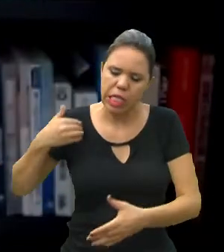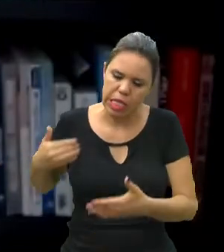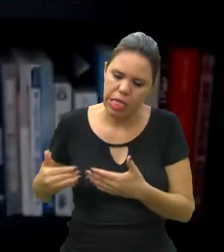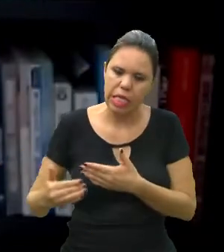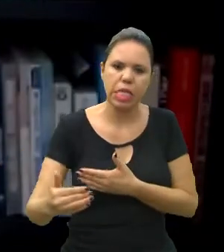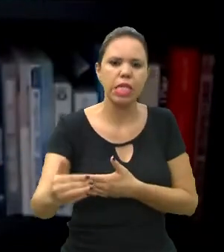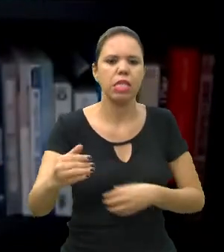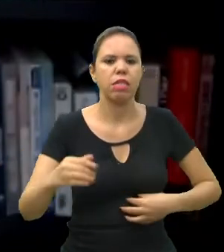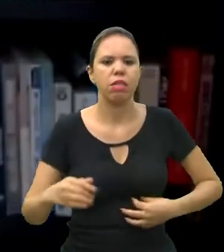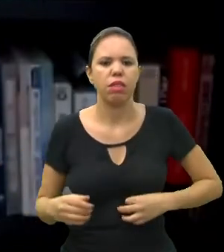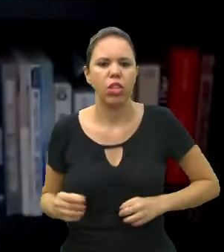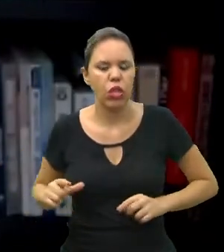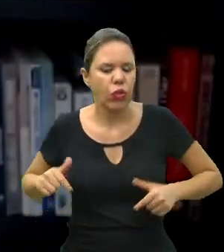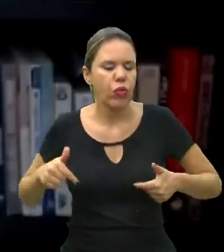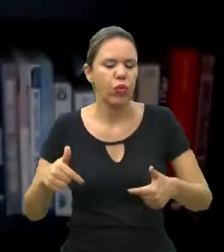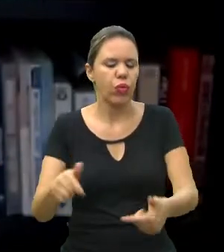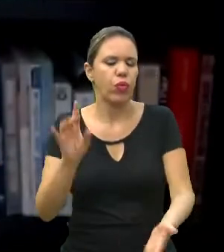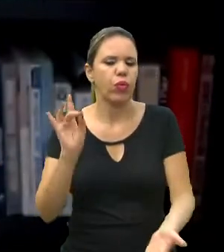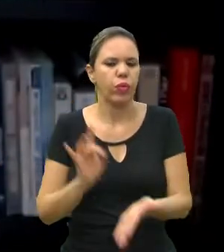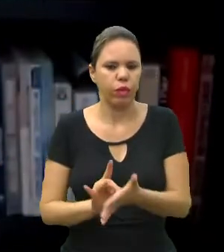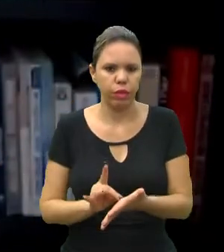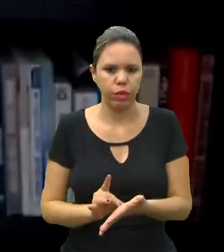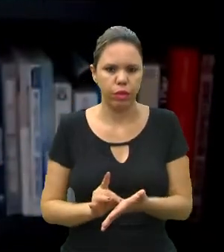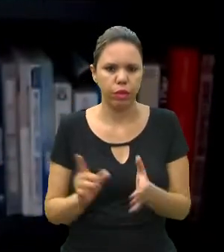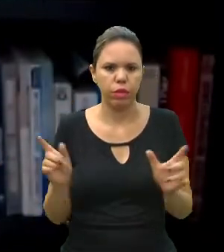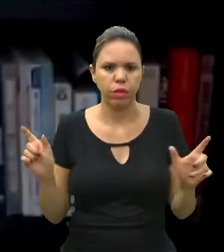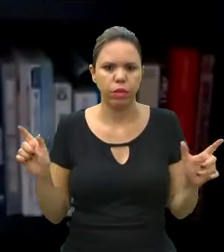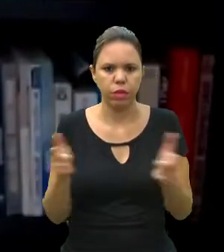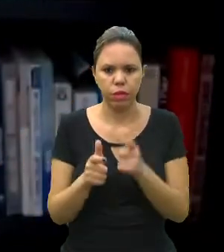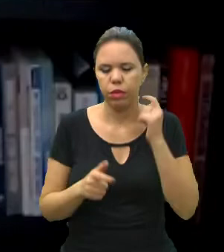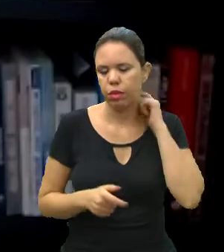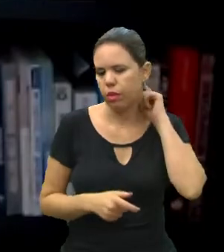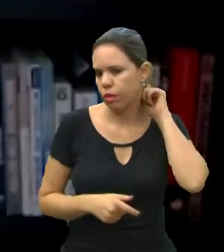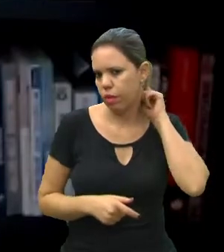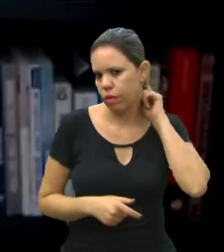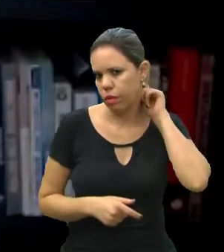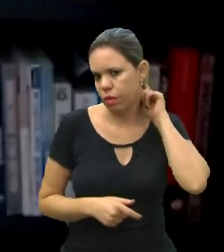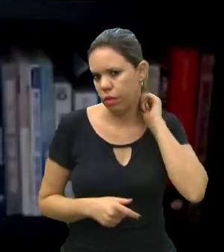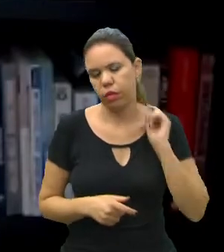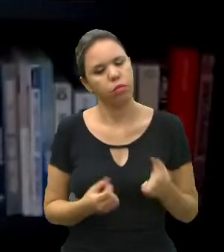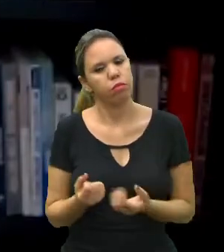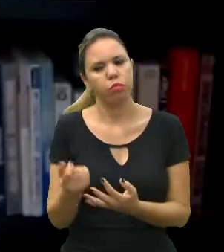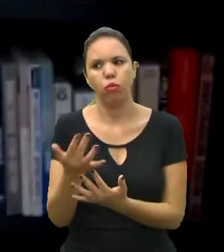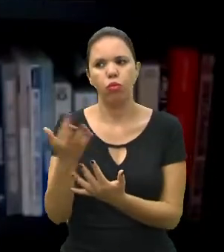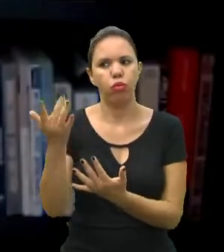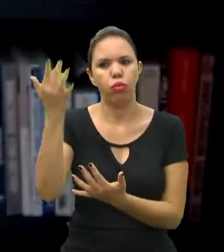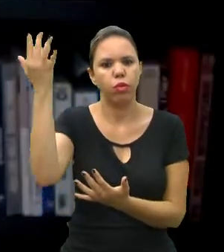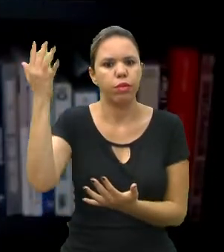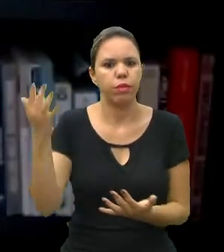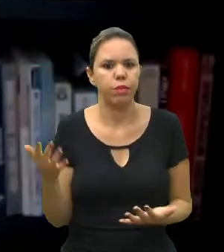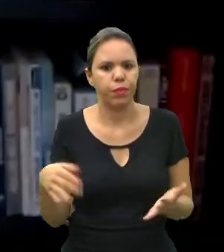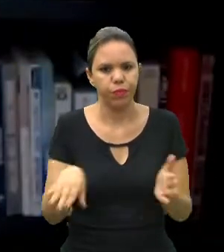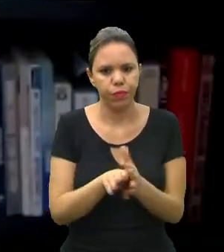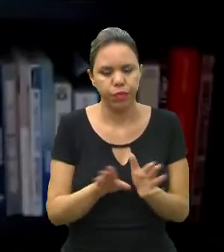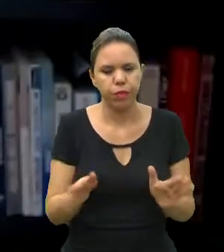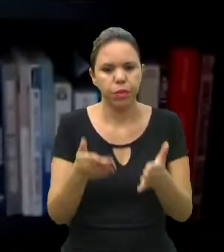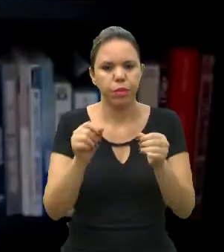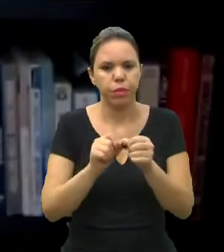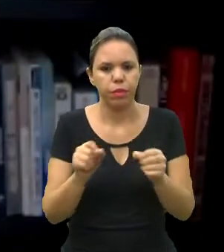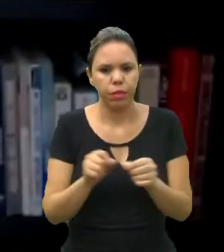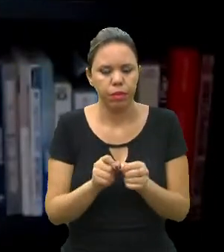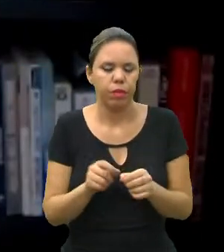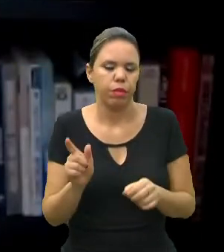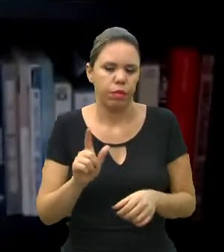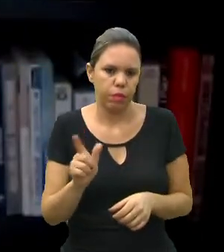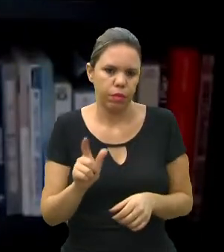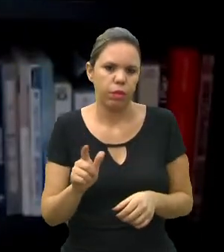vem tomando medidas para efetivamente reduzir a emissão de carbono, que vem